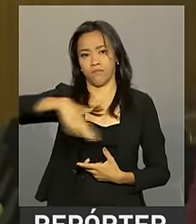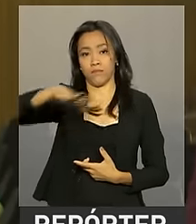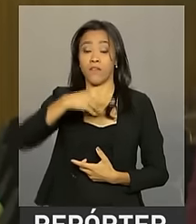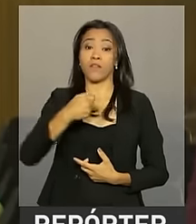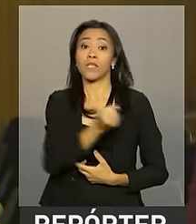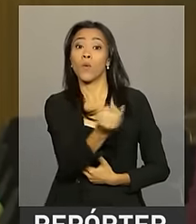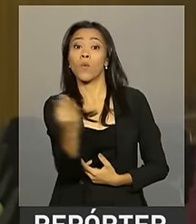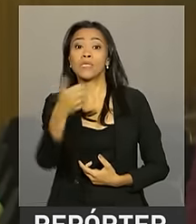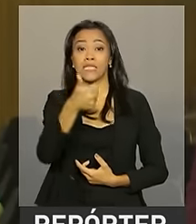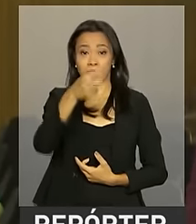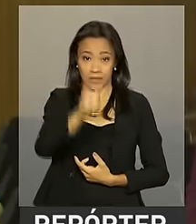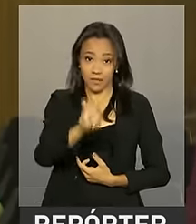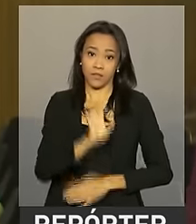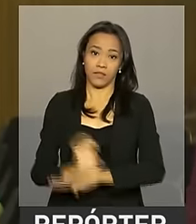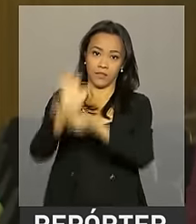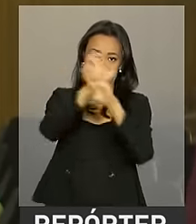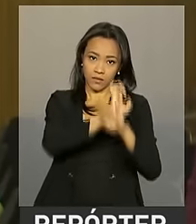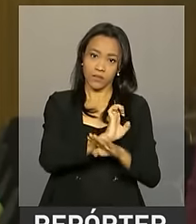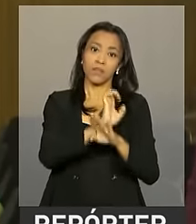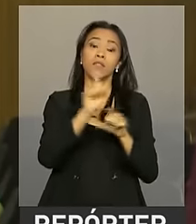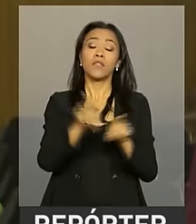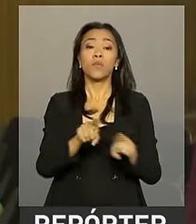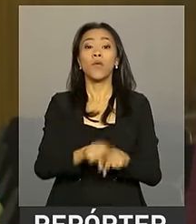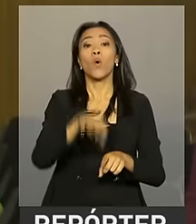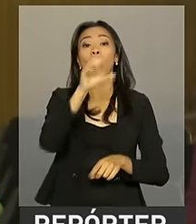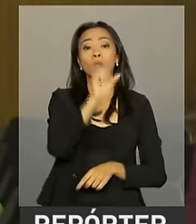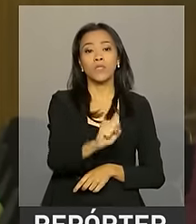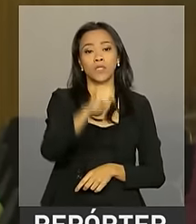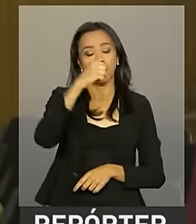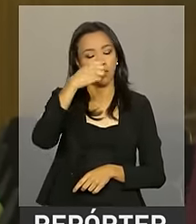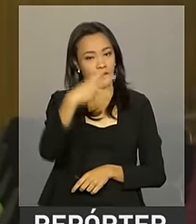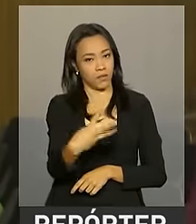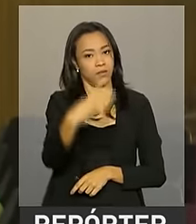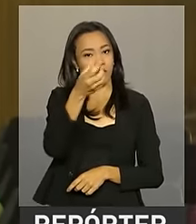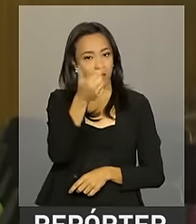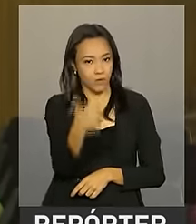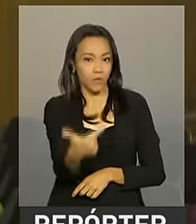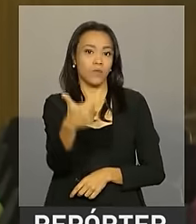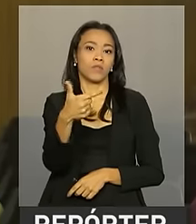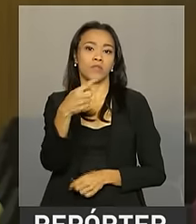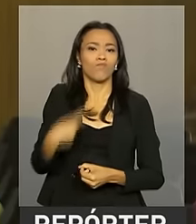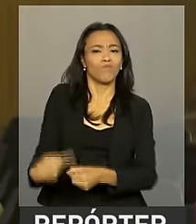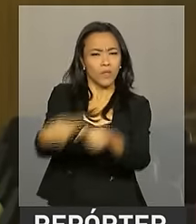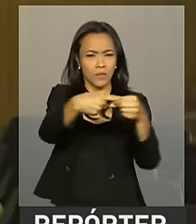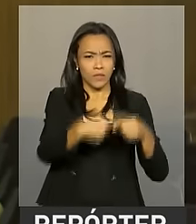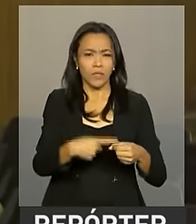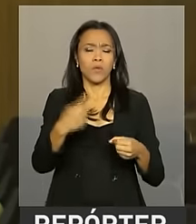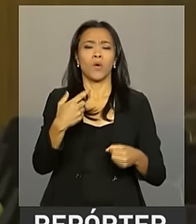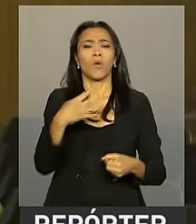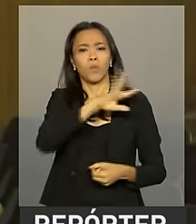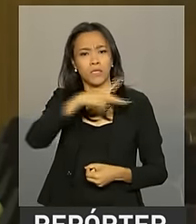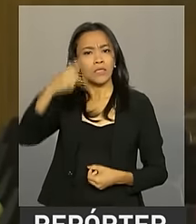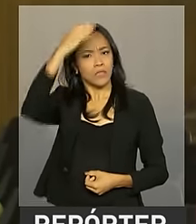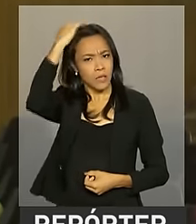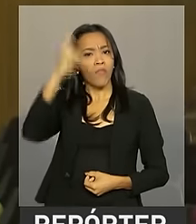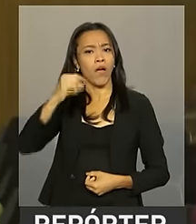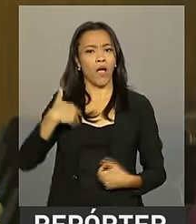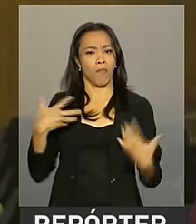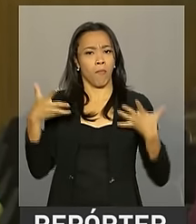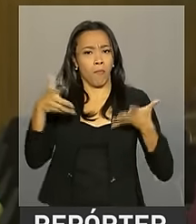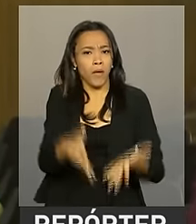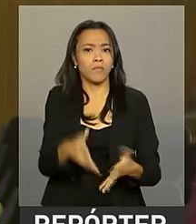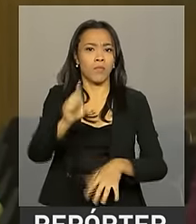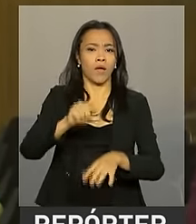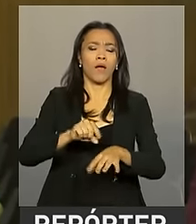estados e 832 municípios o presidente Michel Temer participa dessa cerimônia que tá prevista para começar às